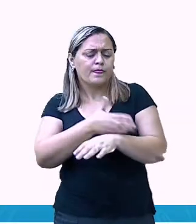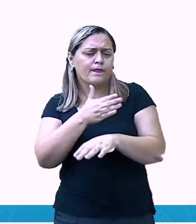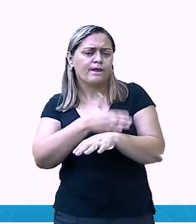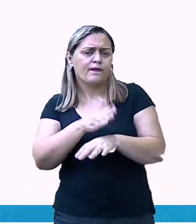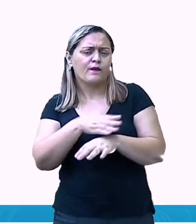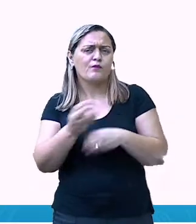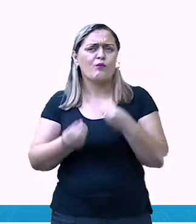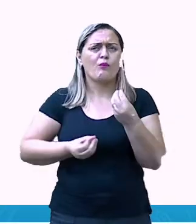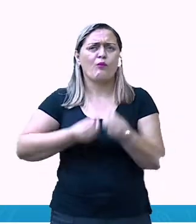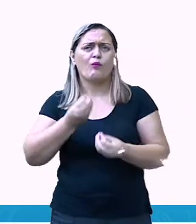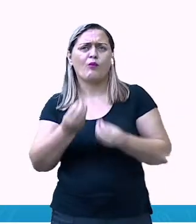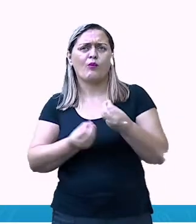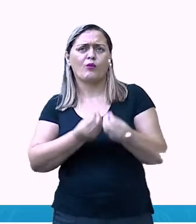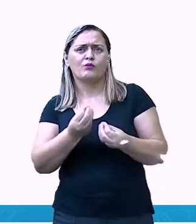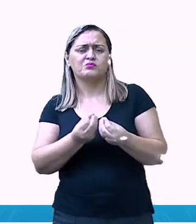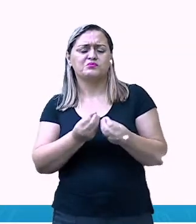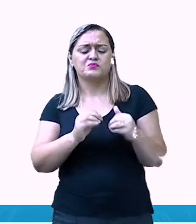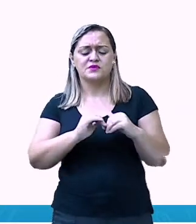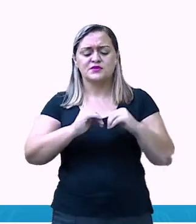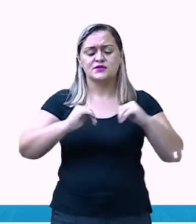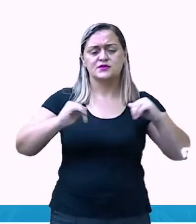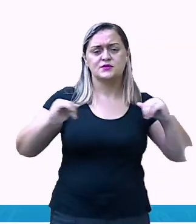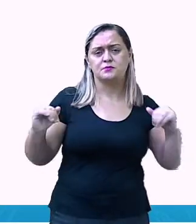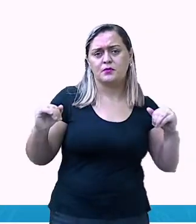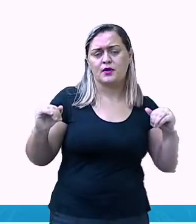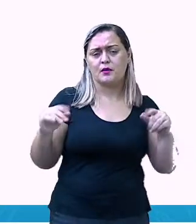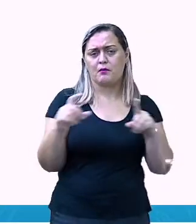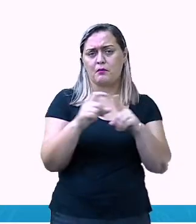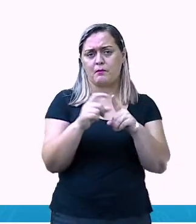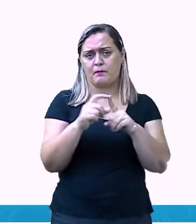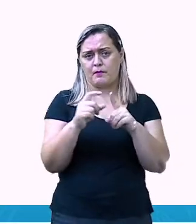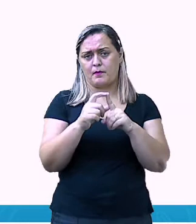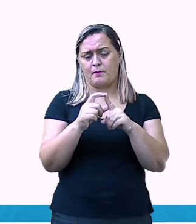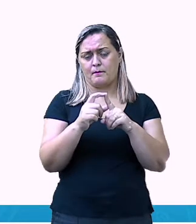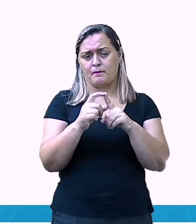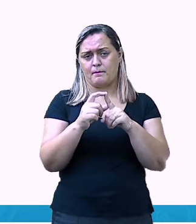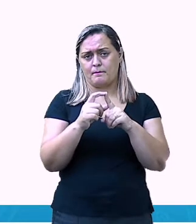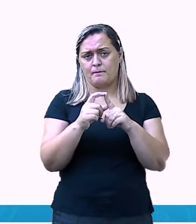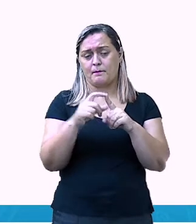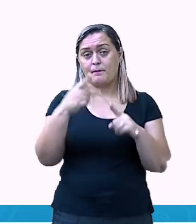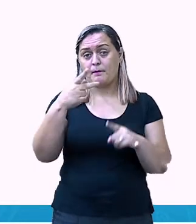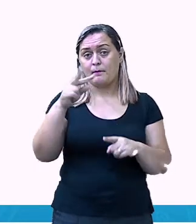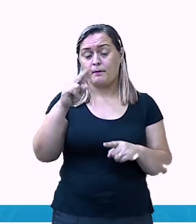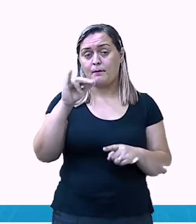separar a palavra primavera em sílabas. Eu vou falar assim, olha,